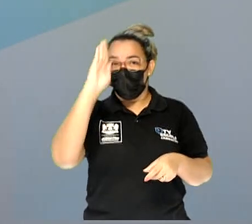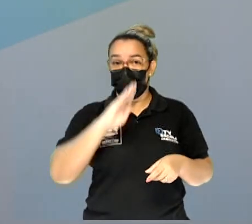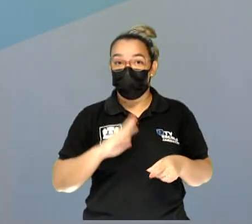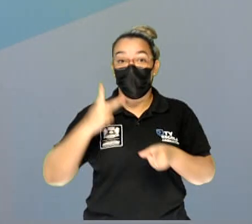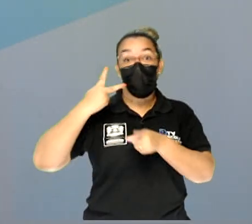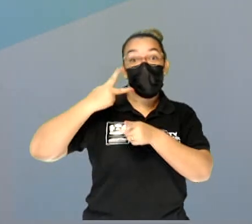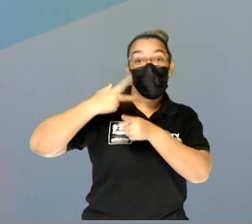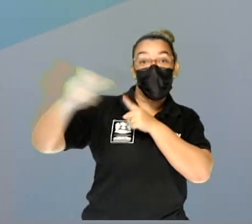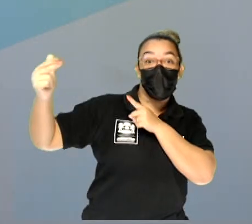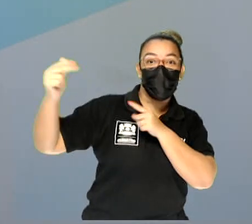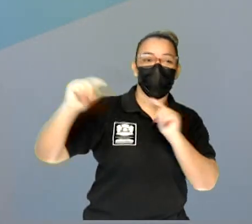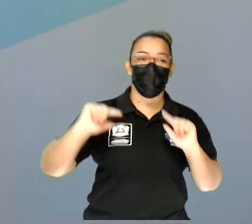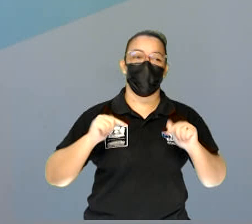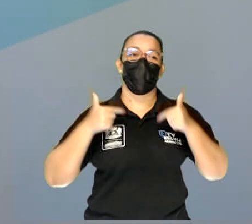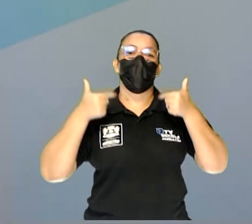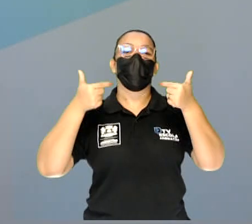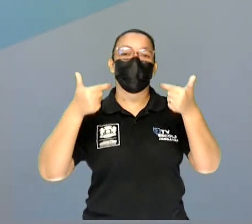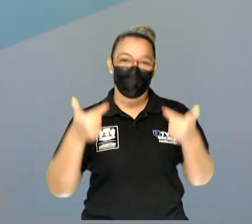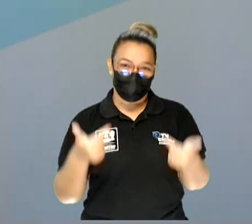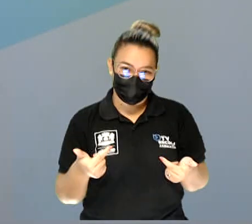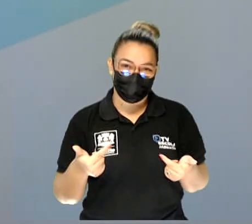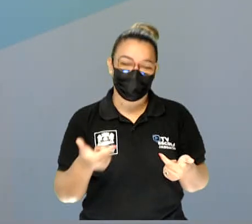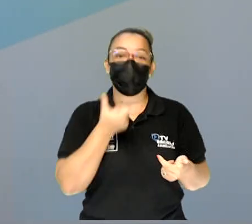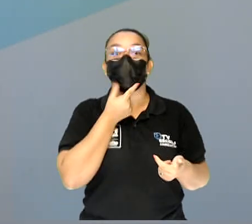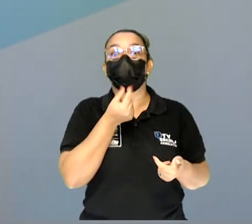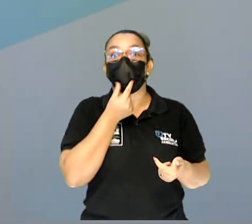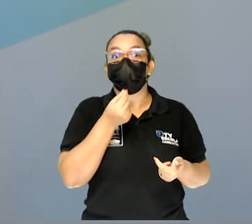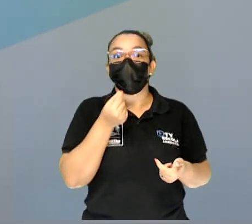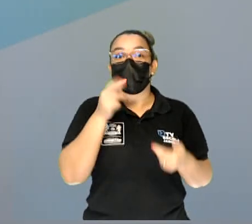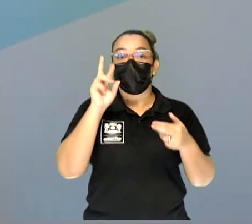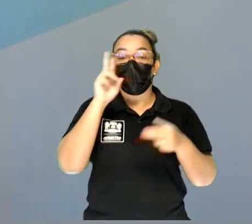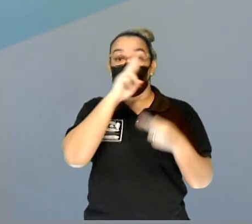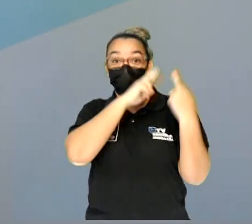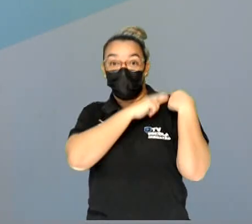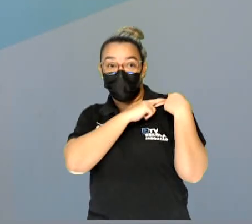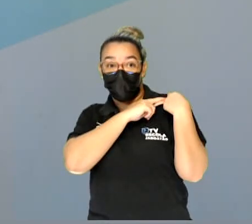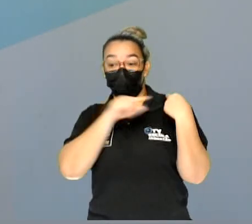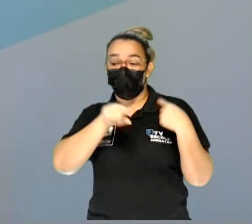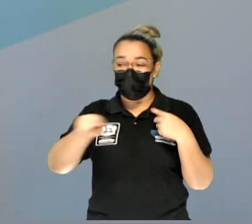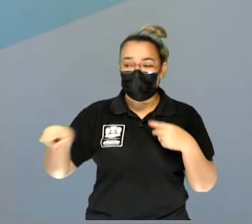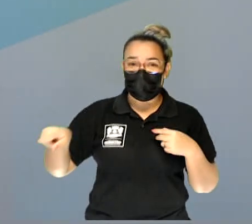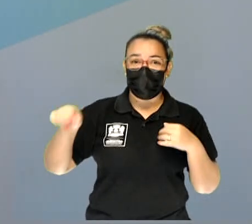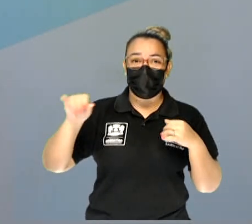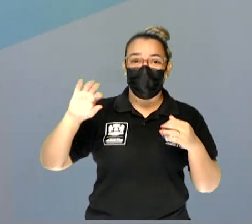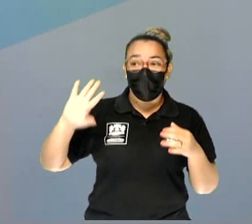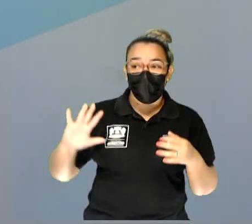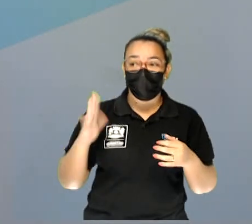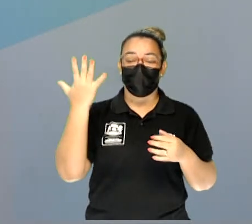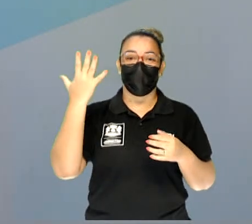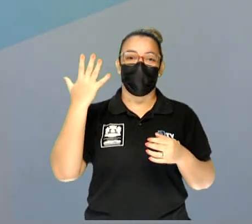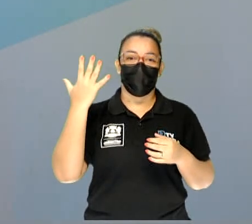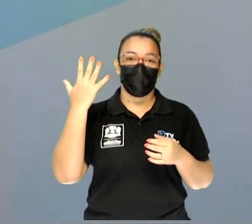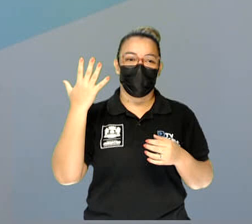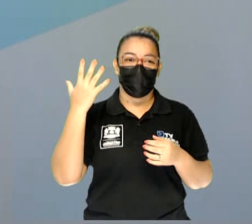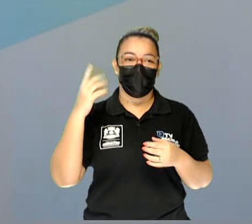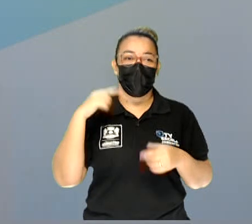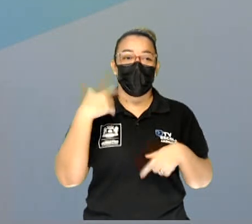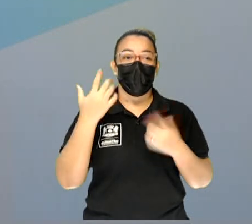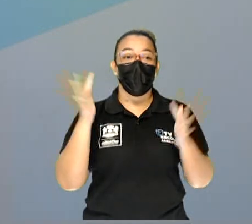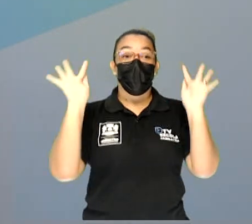vencessem a batalha. O próprio comandante foi ferido. Tá? E aí, no desfecho da situação da batalha, tá?